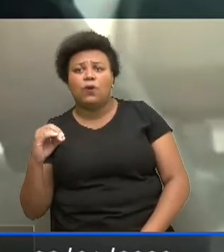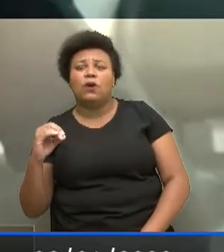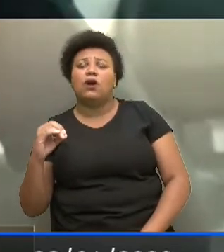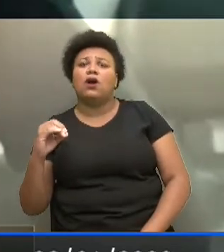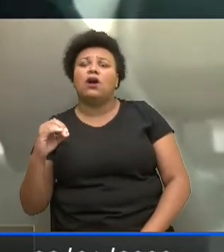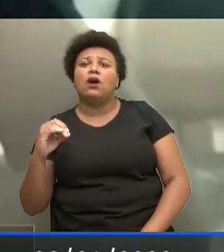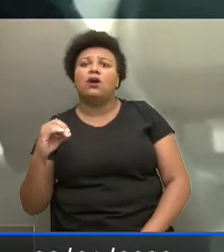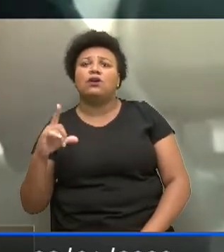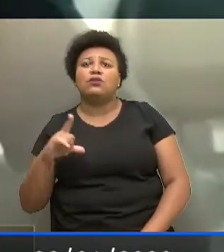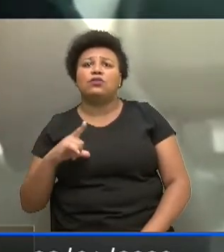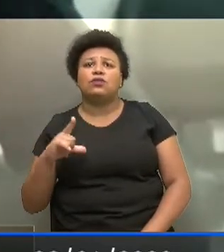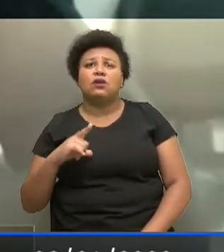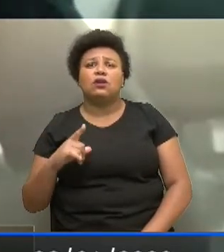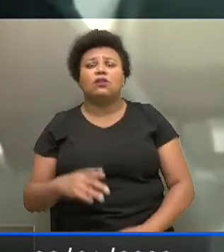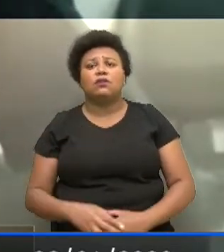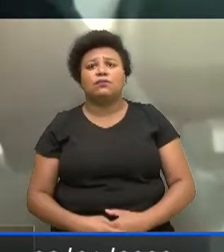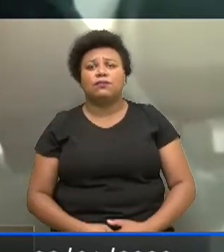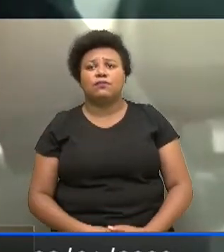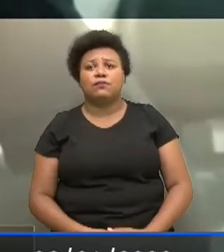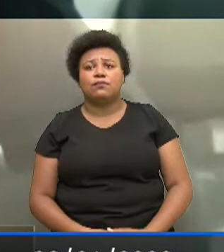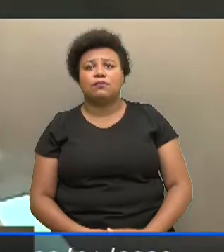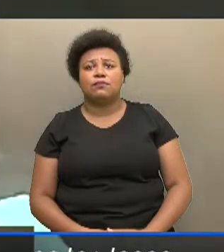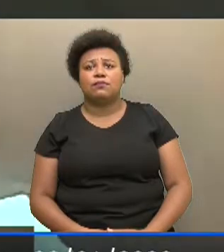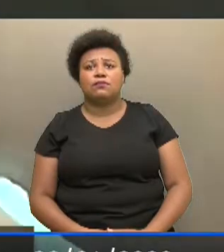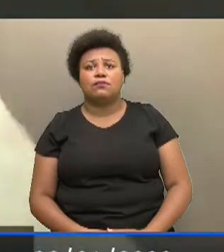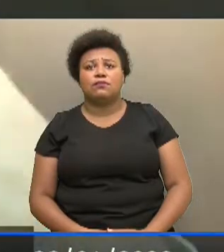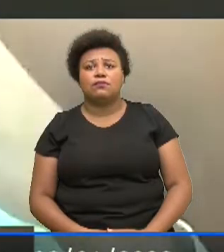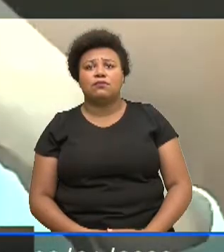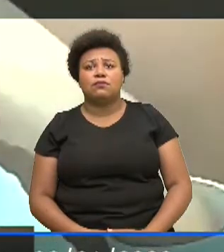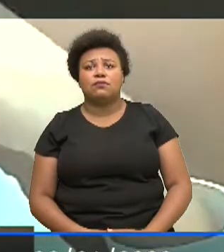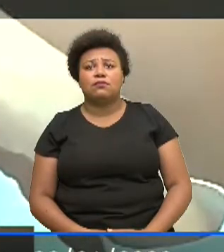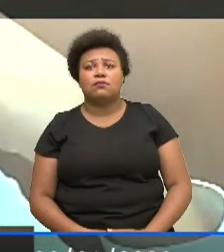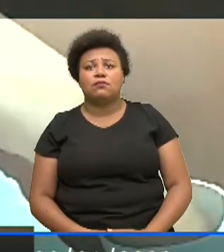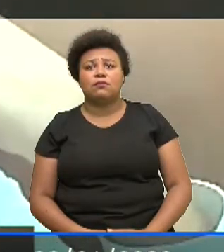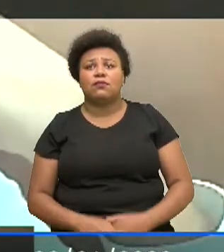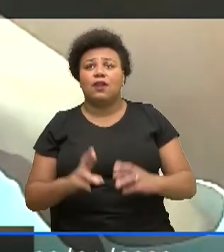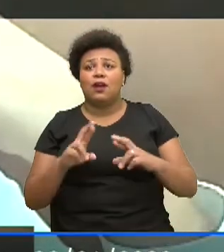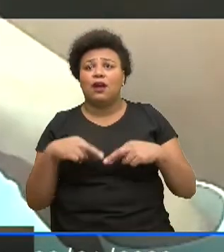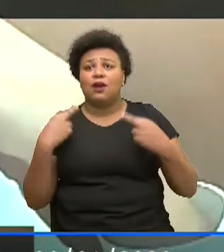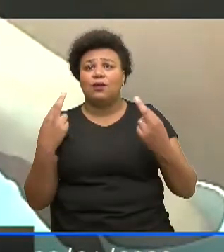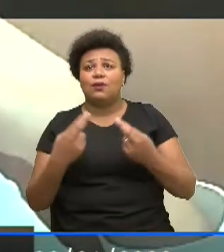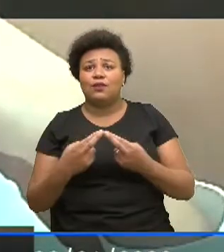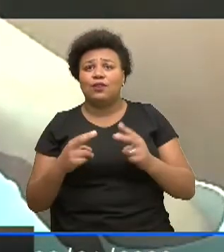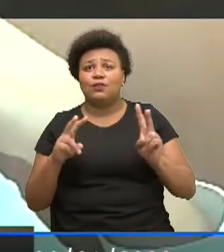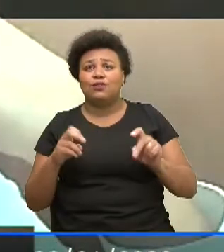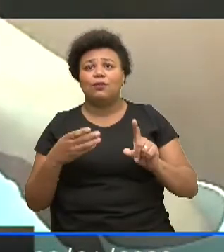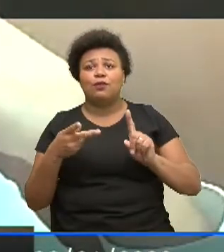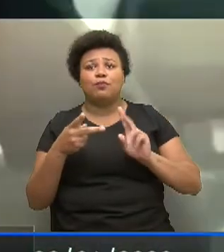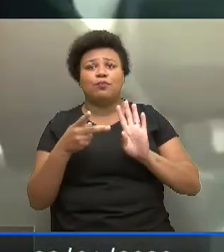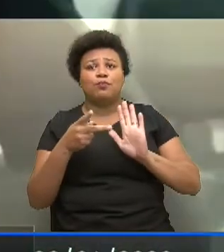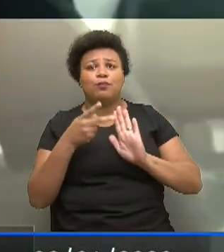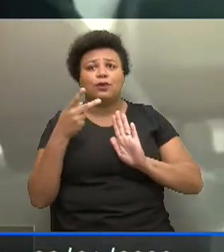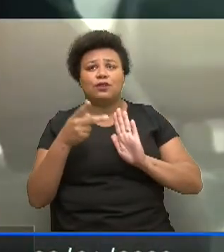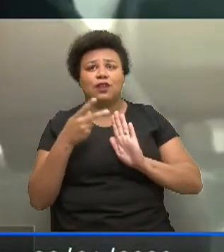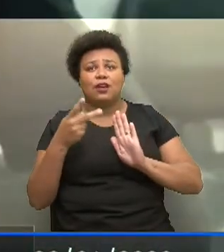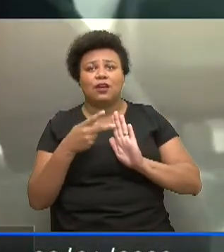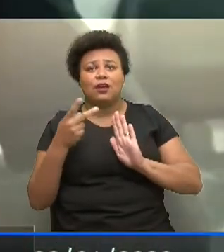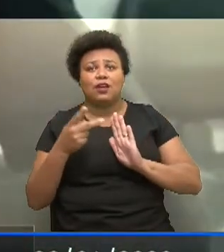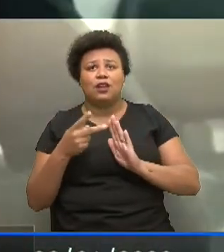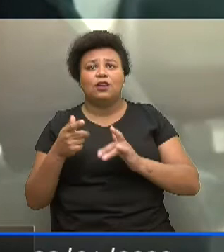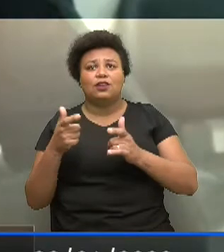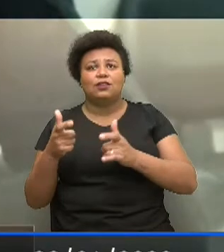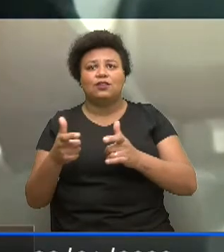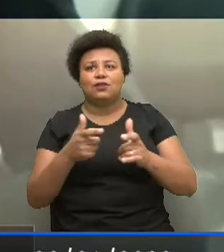tem... Oi, Helena, a reunião agora é sobre essa portaria da Vigilância Sanitária, sobre os estabelecimentos de